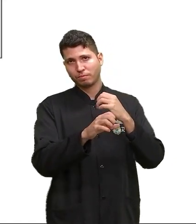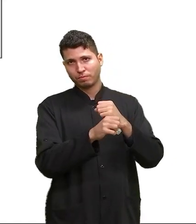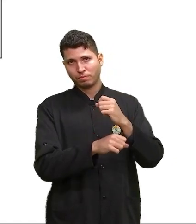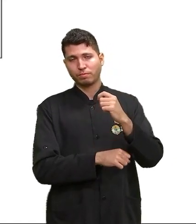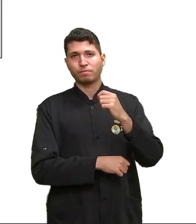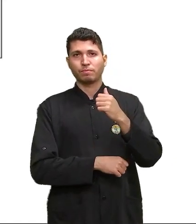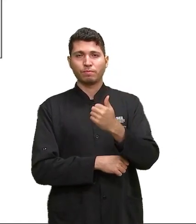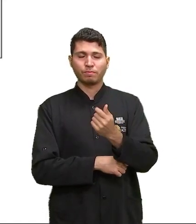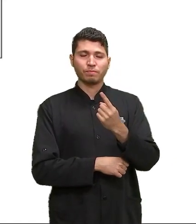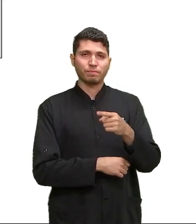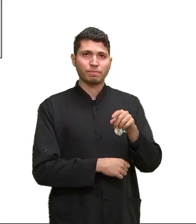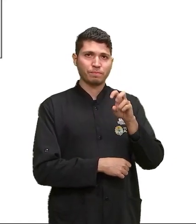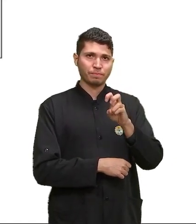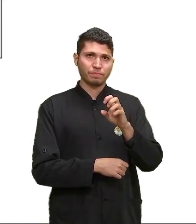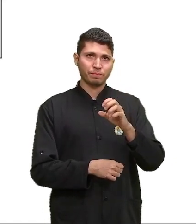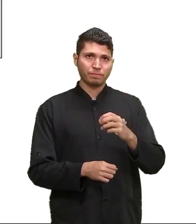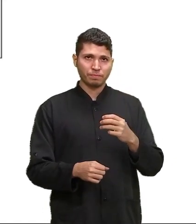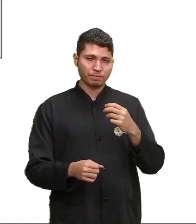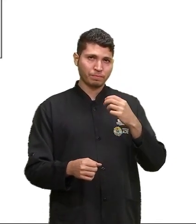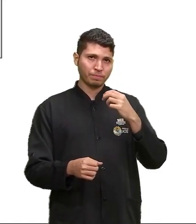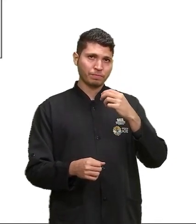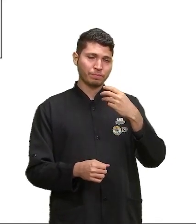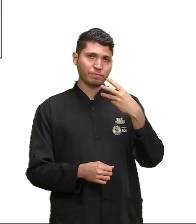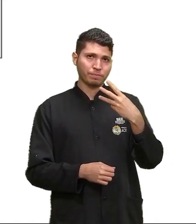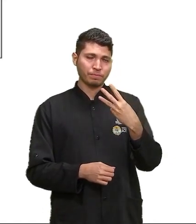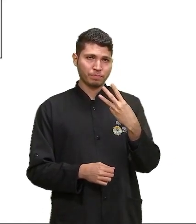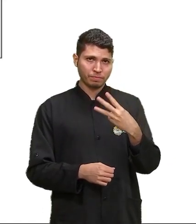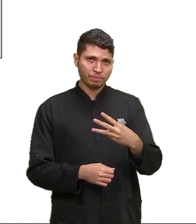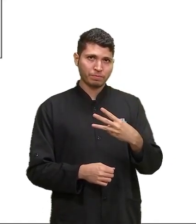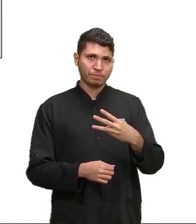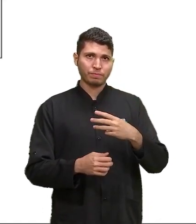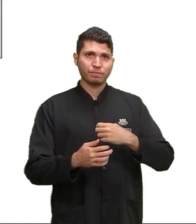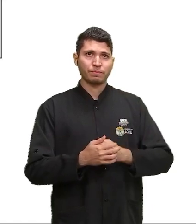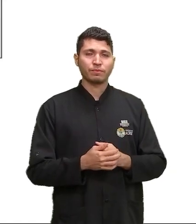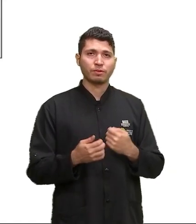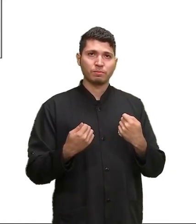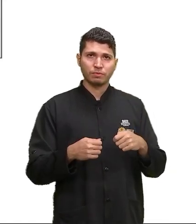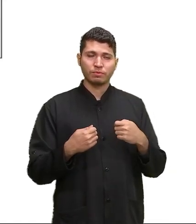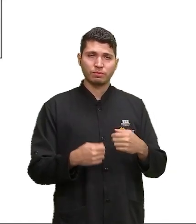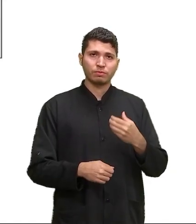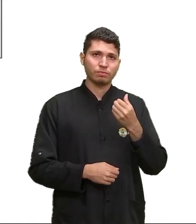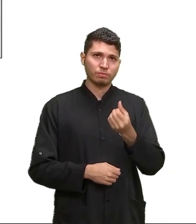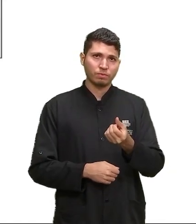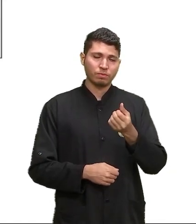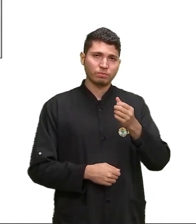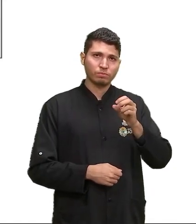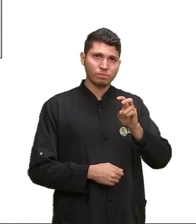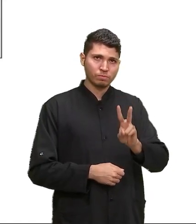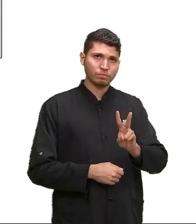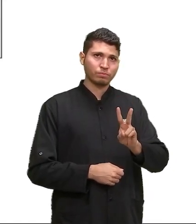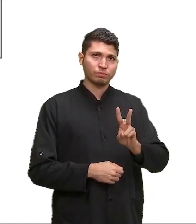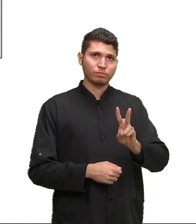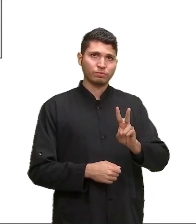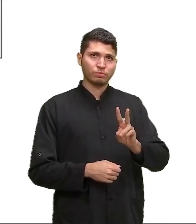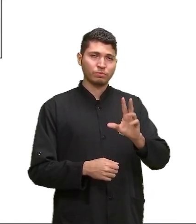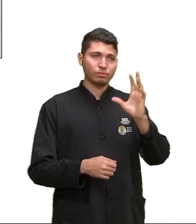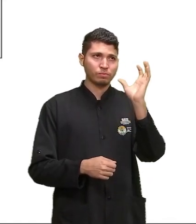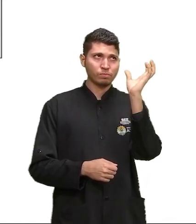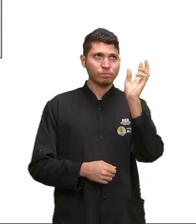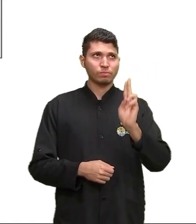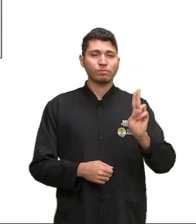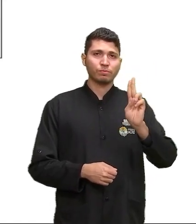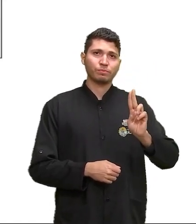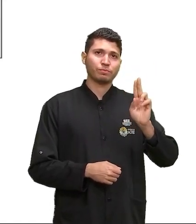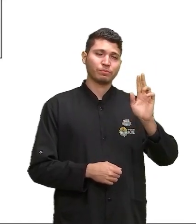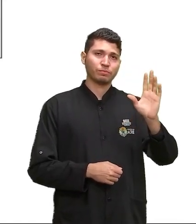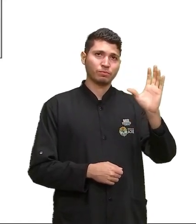E a gente sabe agora que para ligar a lâmpada necessita de 6 volts. Então, essa 3 aí já não agrada a gente. Vamos para a